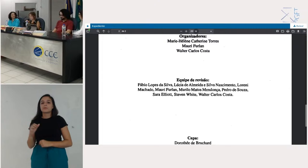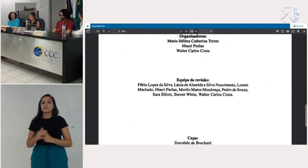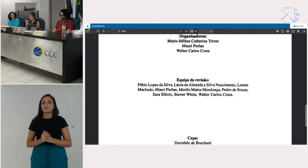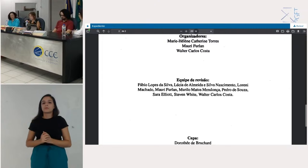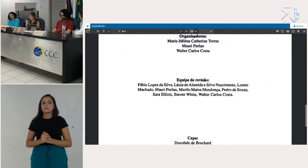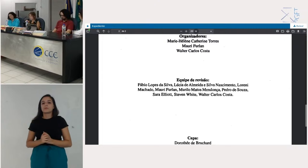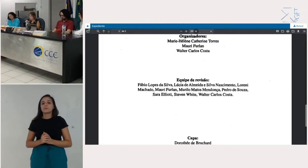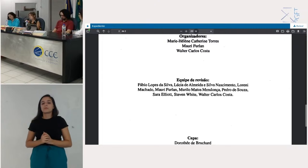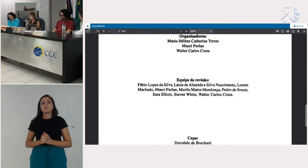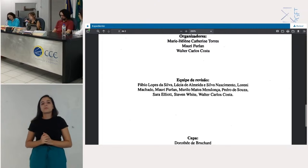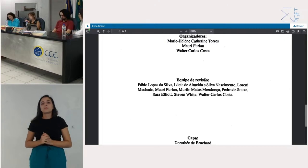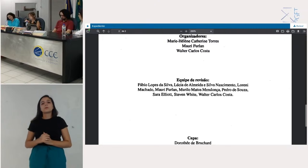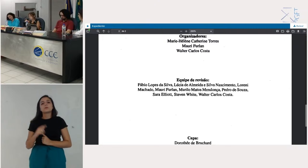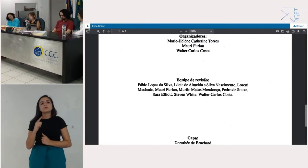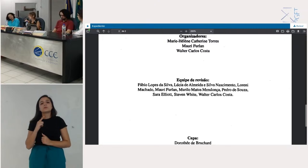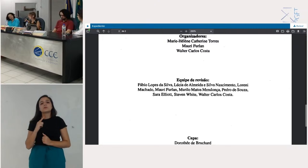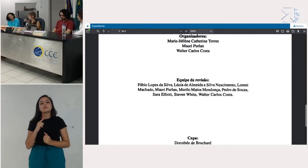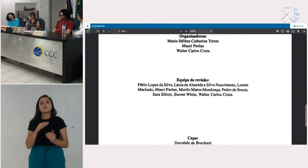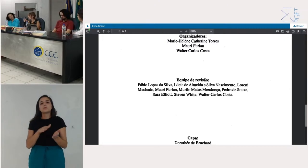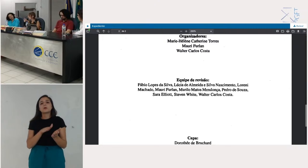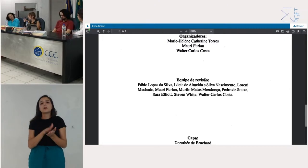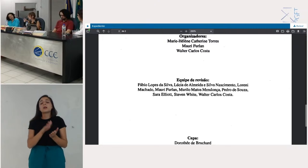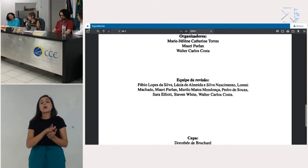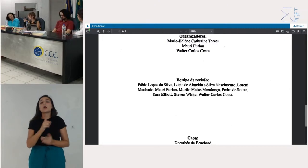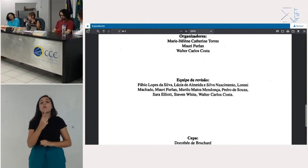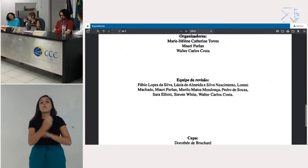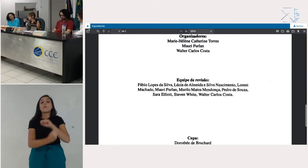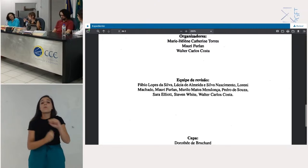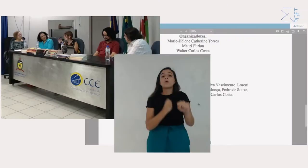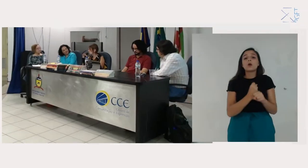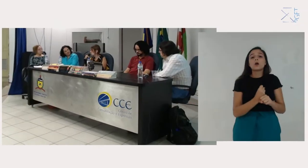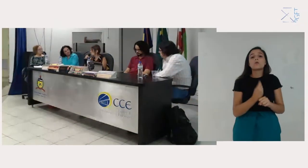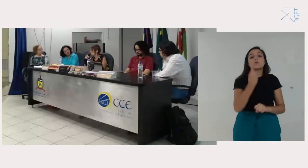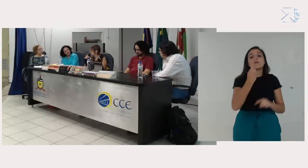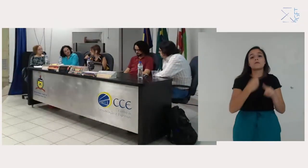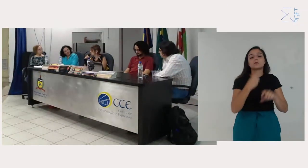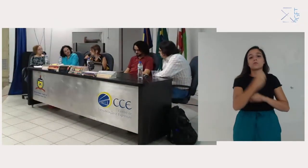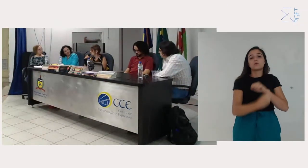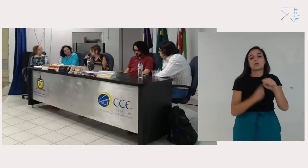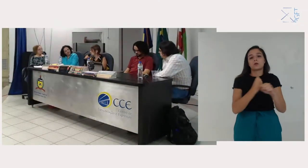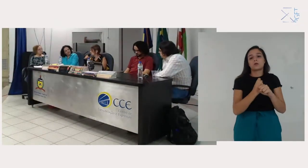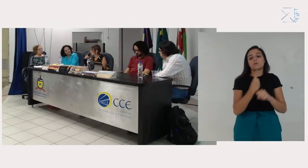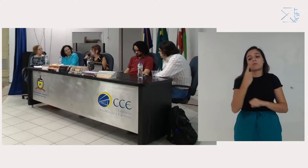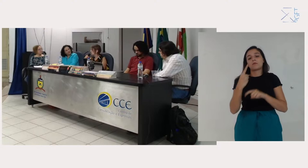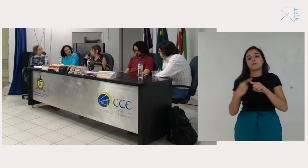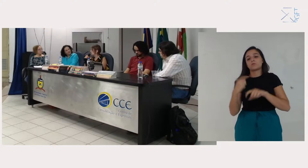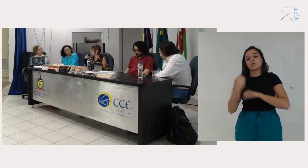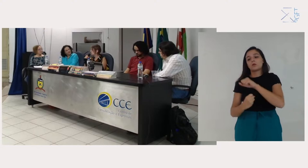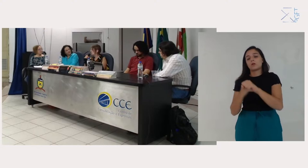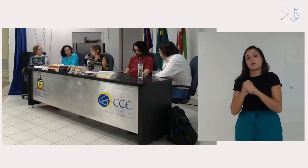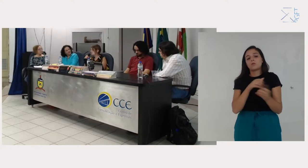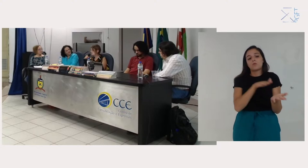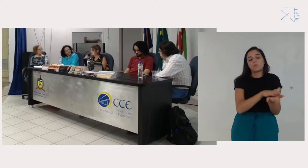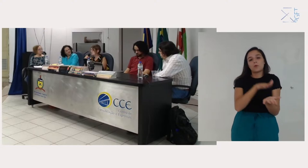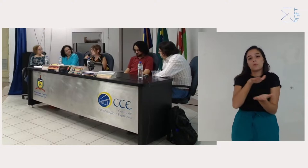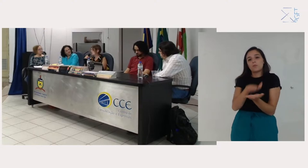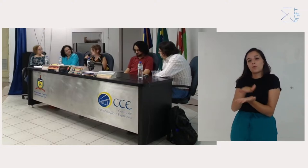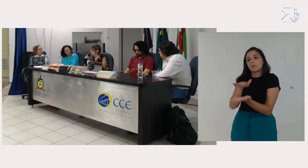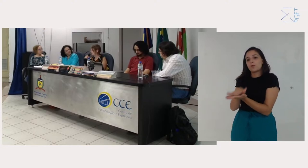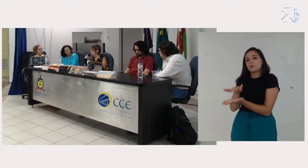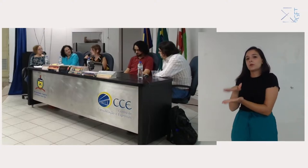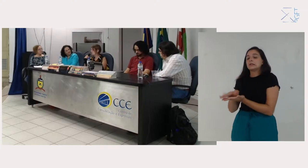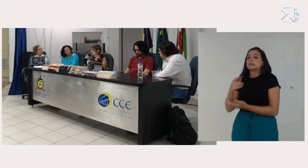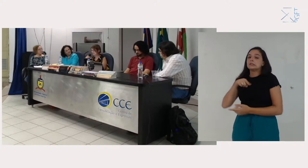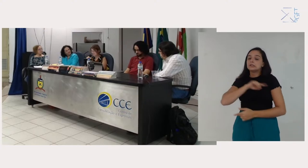era anual, ou seja, um volume era publicado em formato impresso todos os anos. E a gente trabalhava muito para